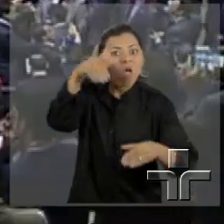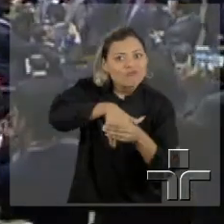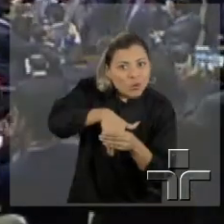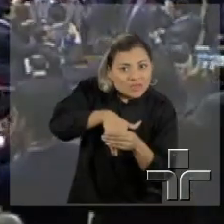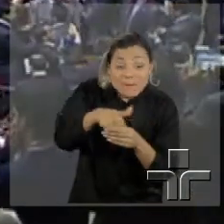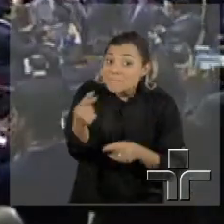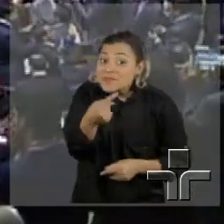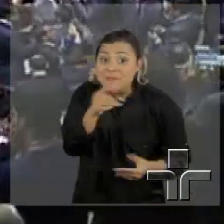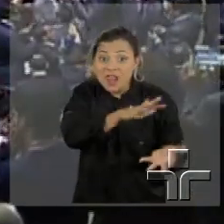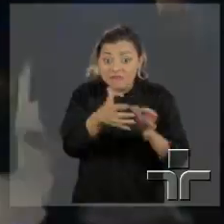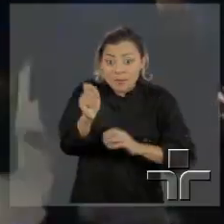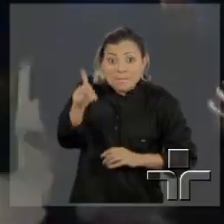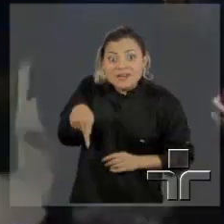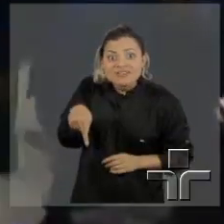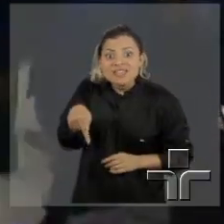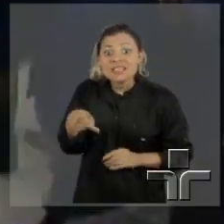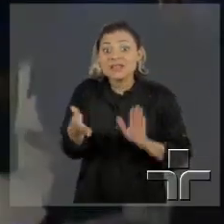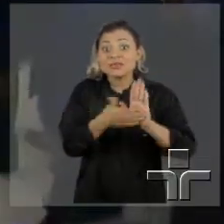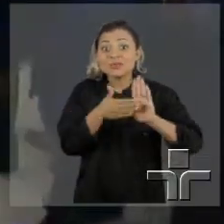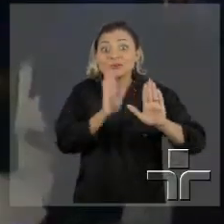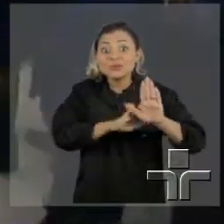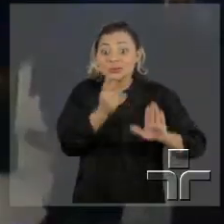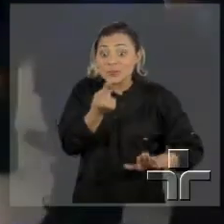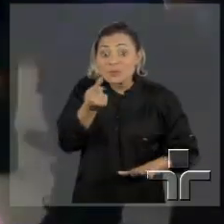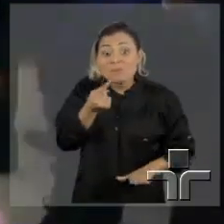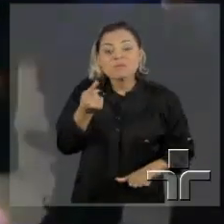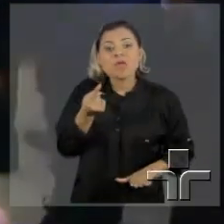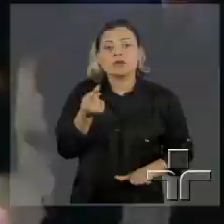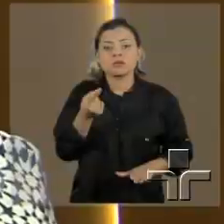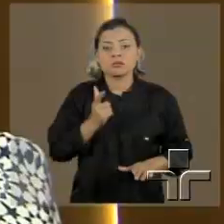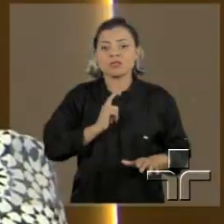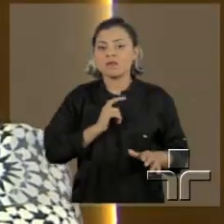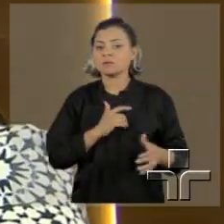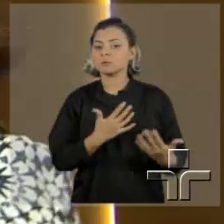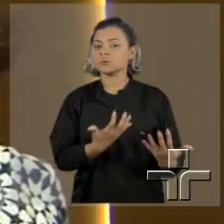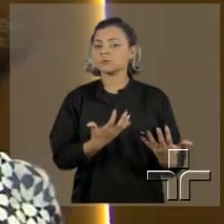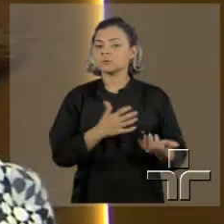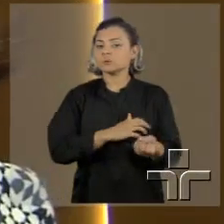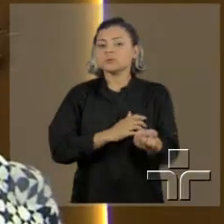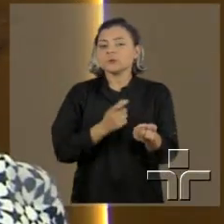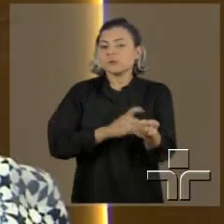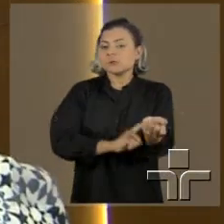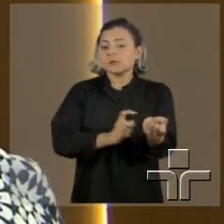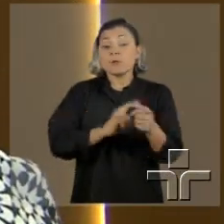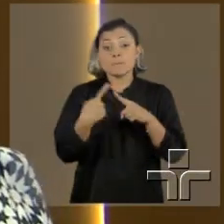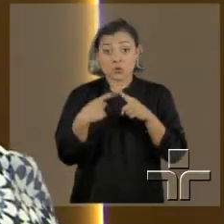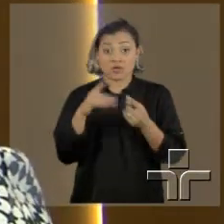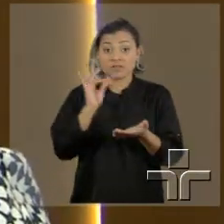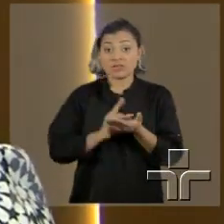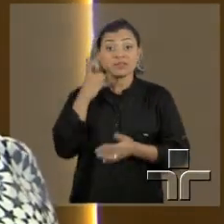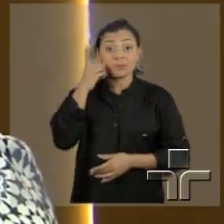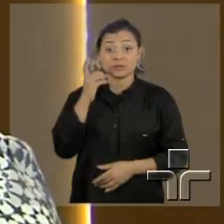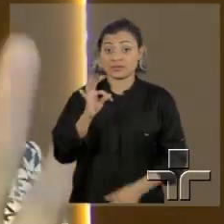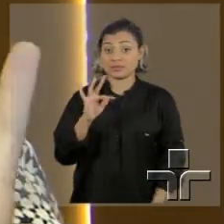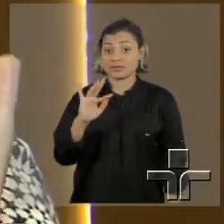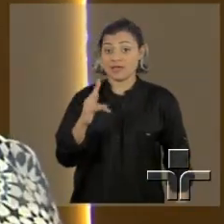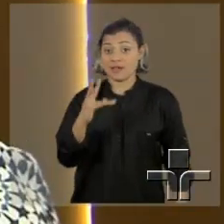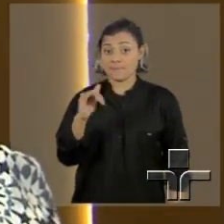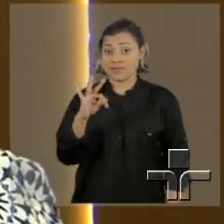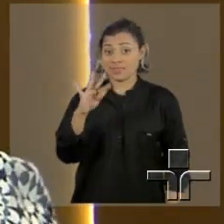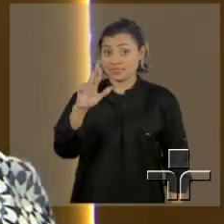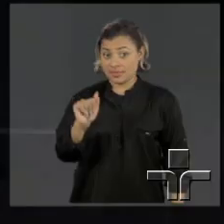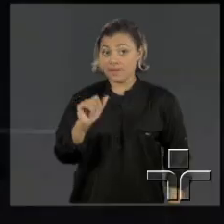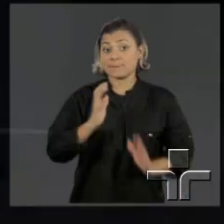da reforma da Previdência, a relação se estremeceu. A pivô da crise foi a deputada federal Tabata Amaral,